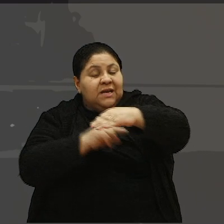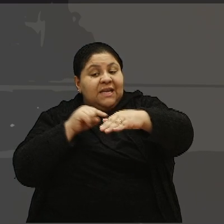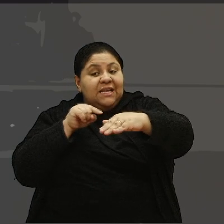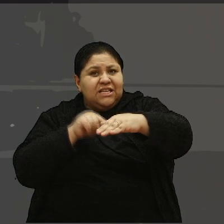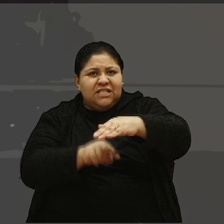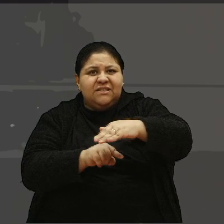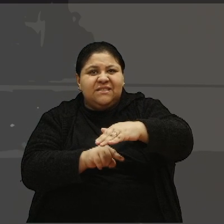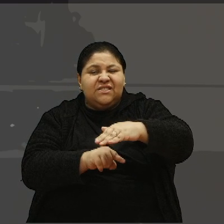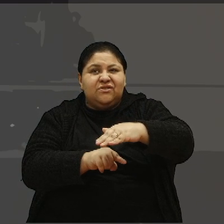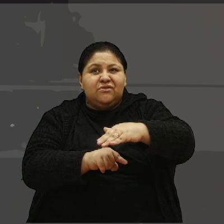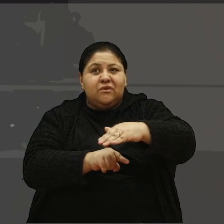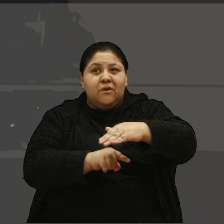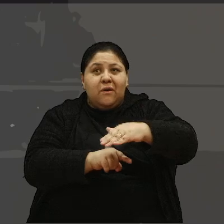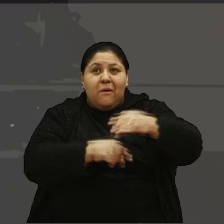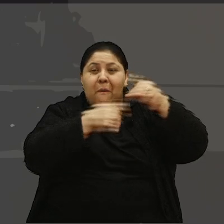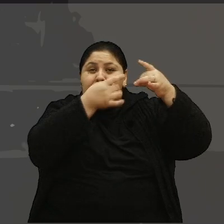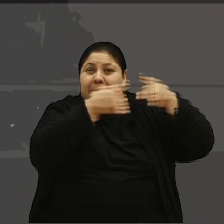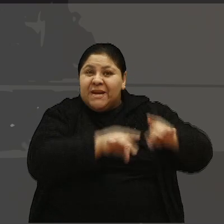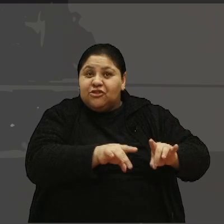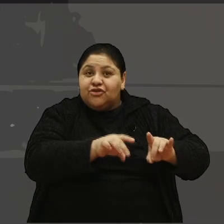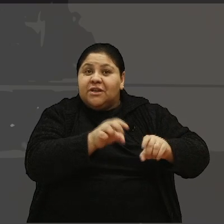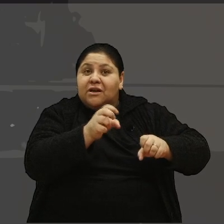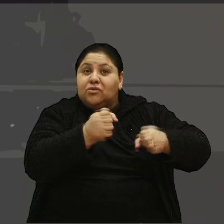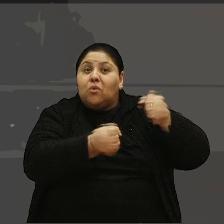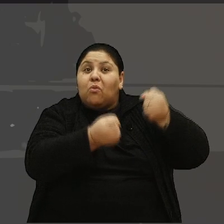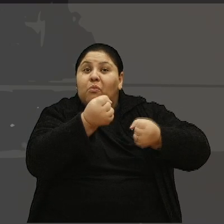acaba interrompendo aquele trânsito.